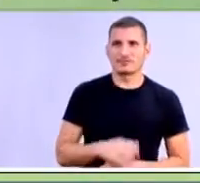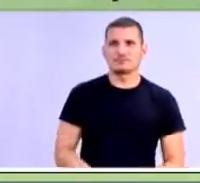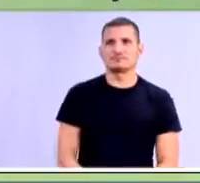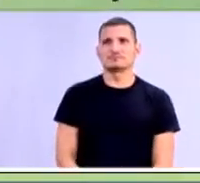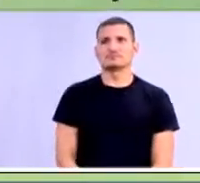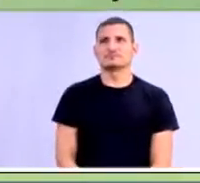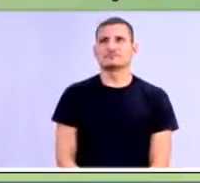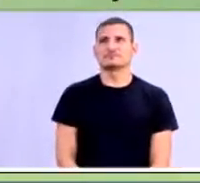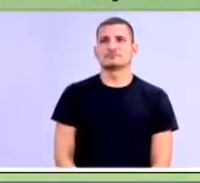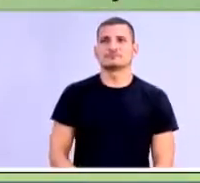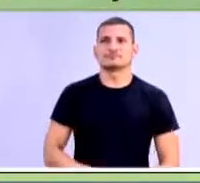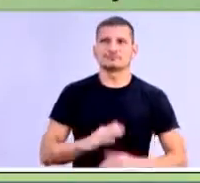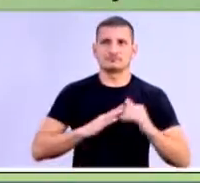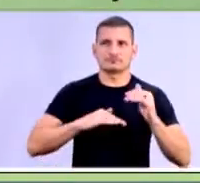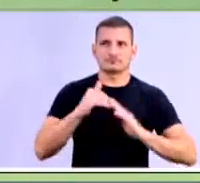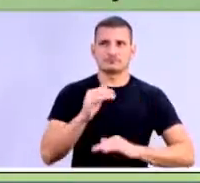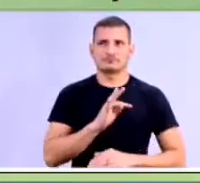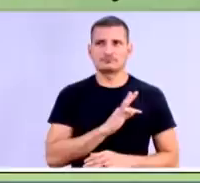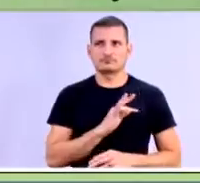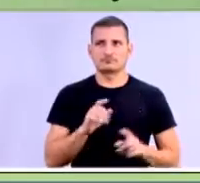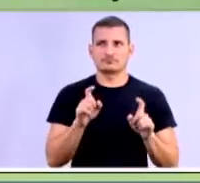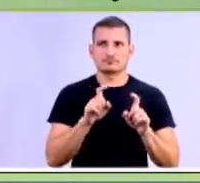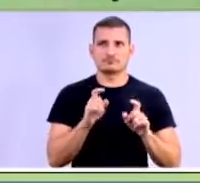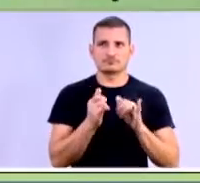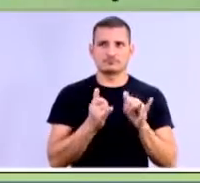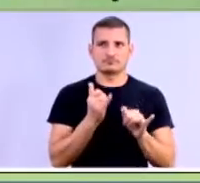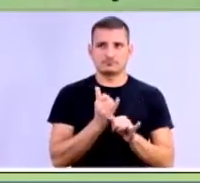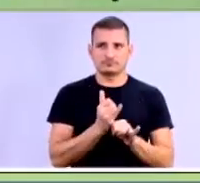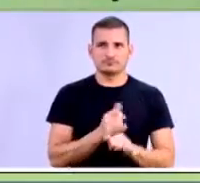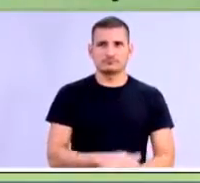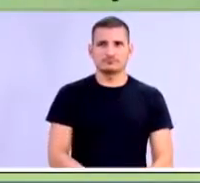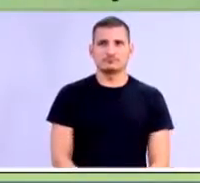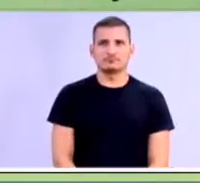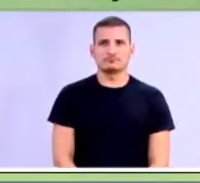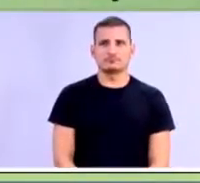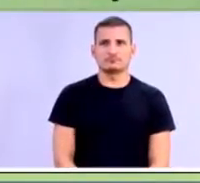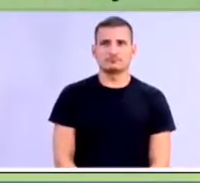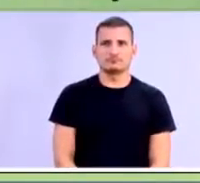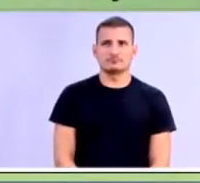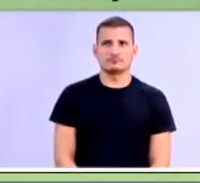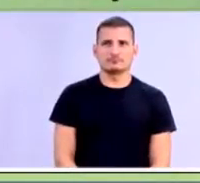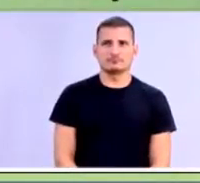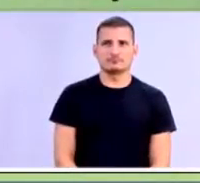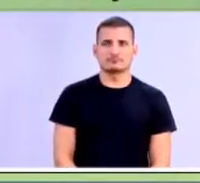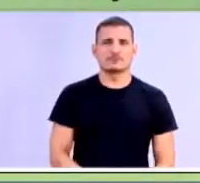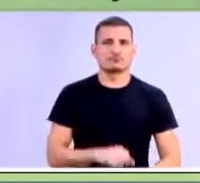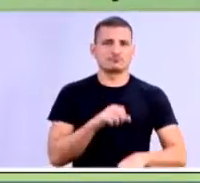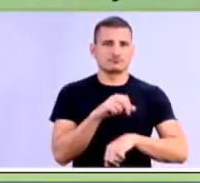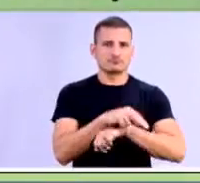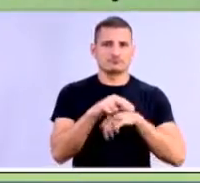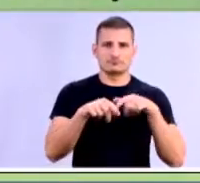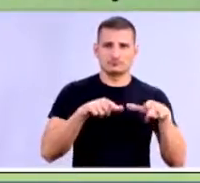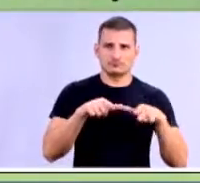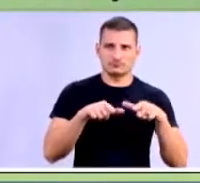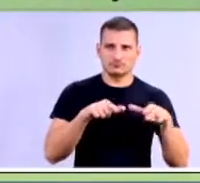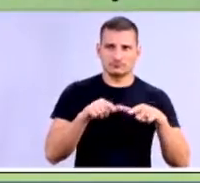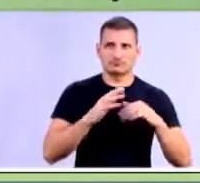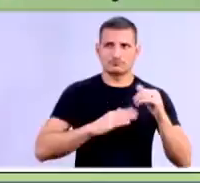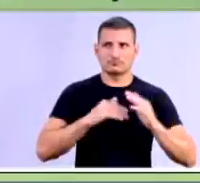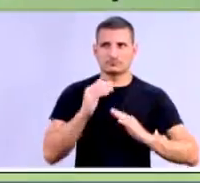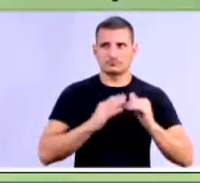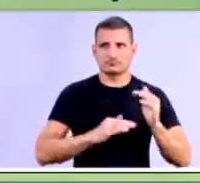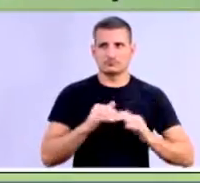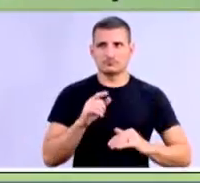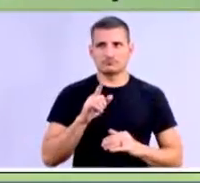O título, Profissional Técnico em Informática para a Internet. O mercado para o profissional técnico em informática para a internet